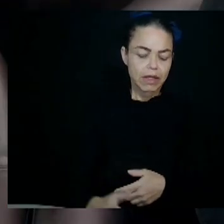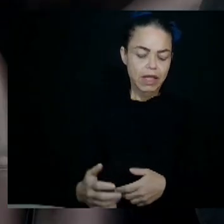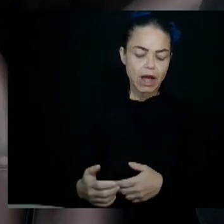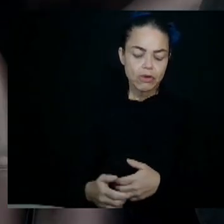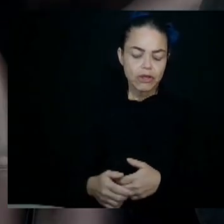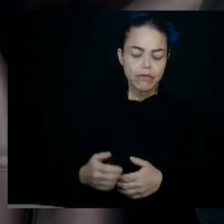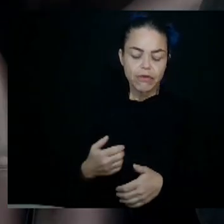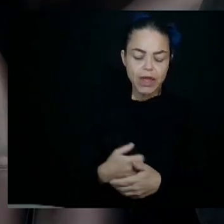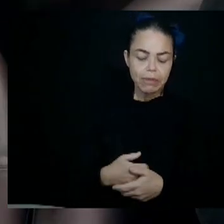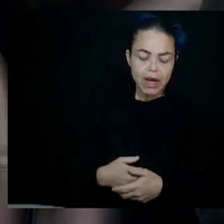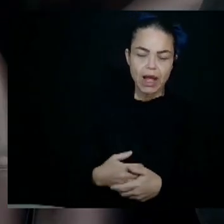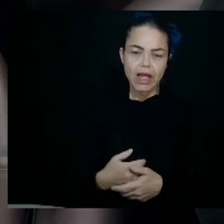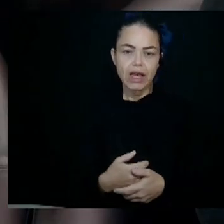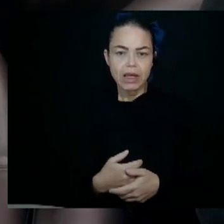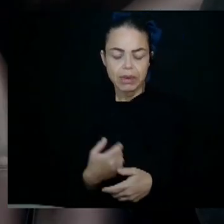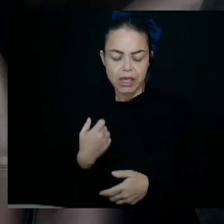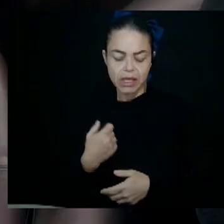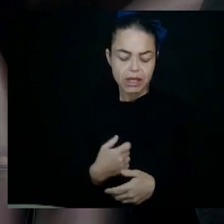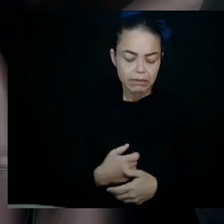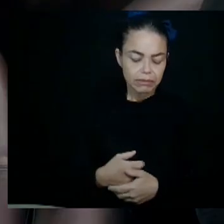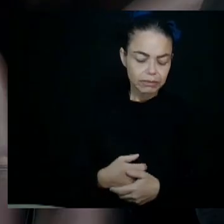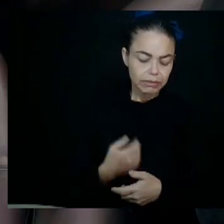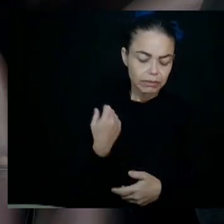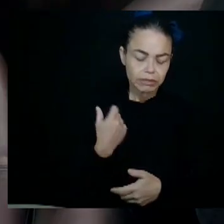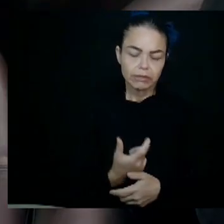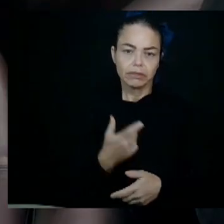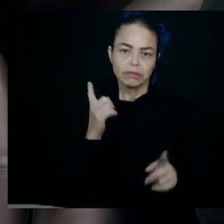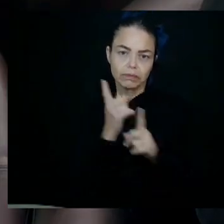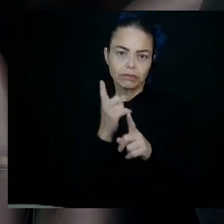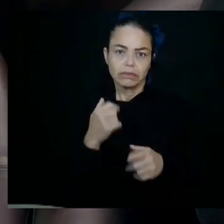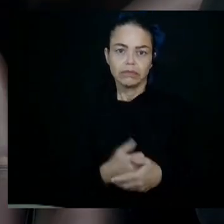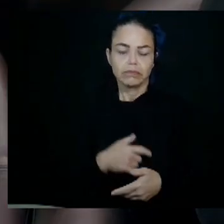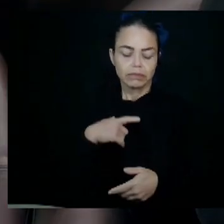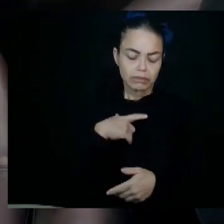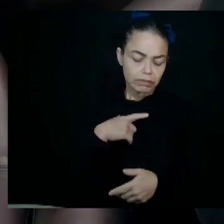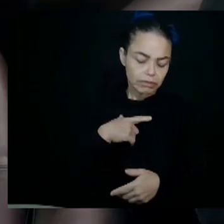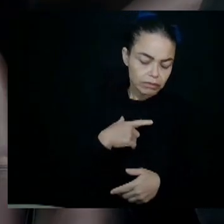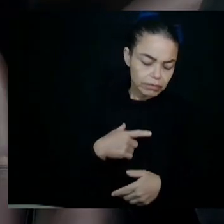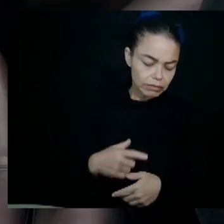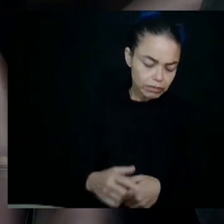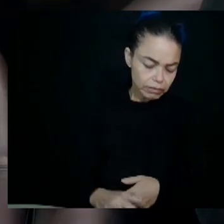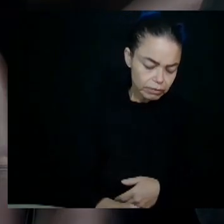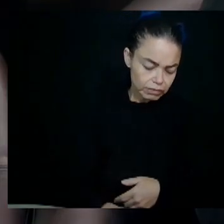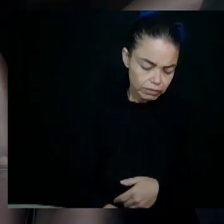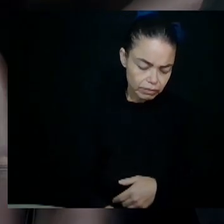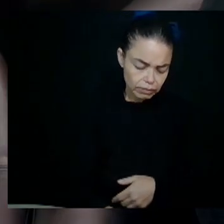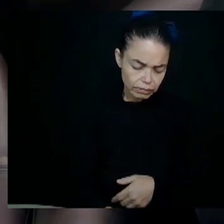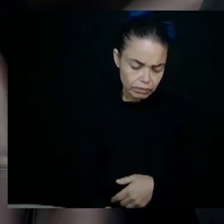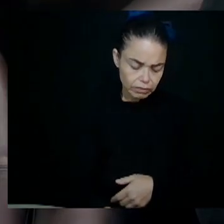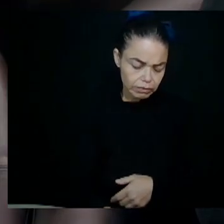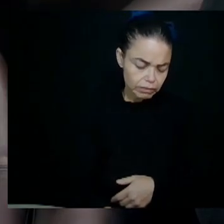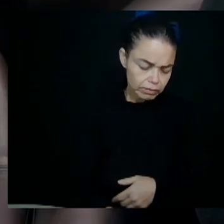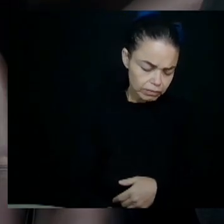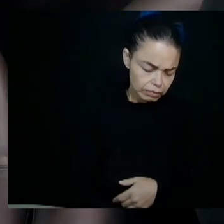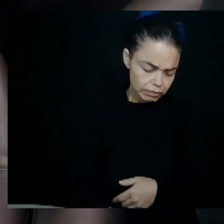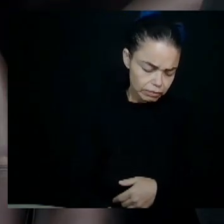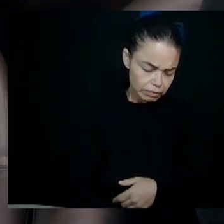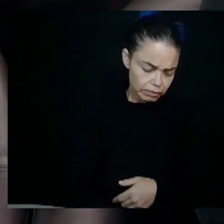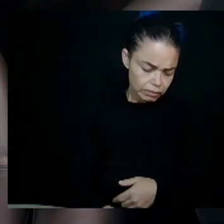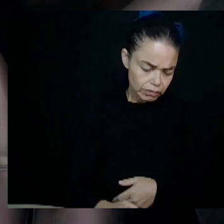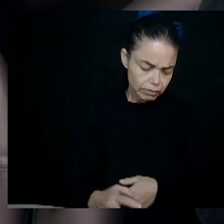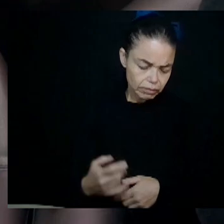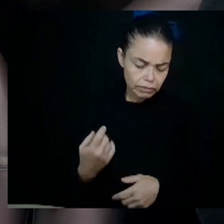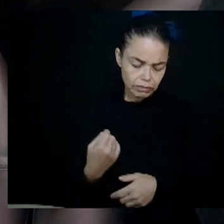boa saúde intestinal e que ela só é encontrada, como eu já mencionei, em alimentos de origem vegetal, se você faz a transição para uma